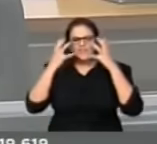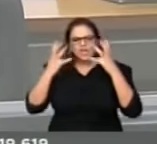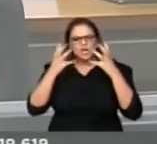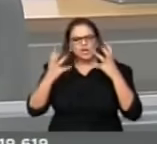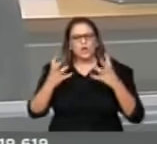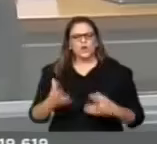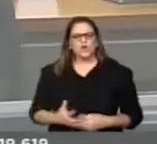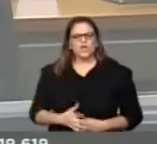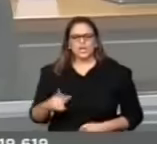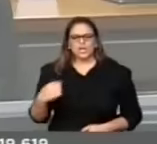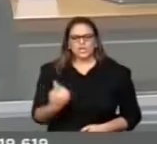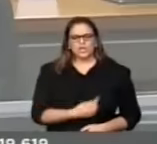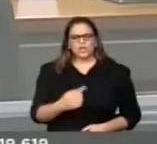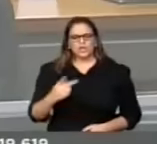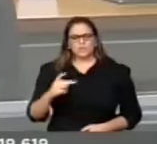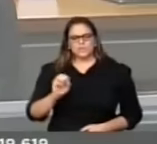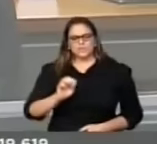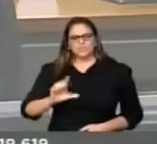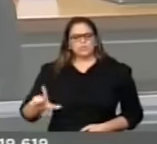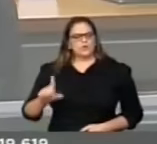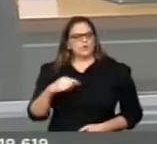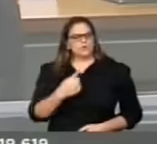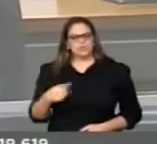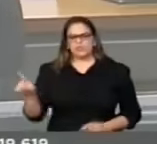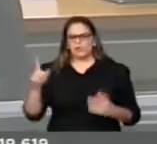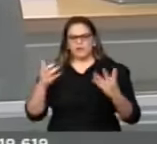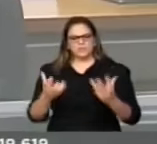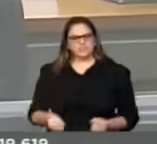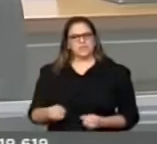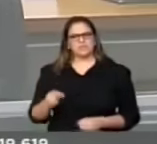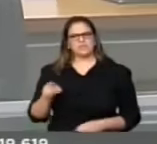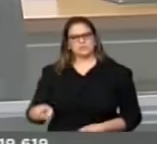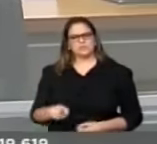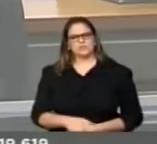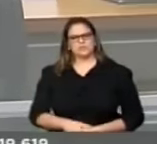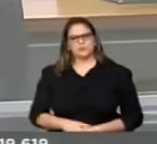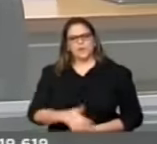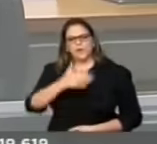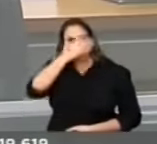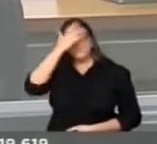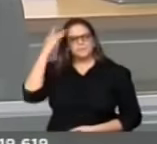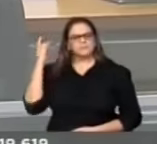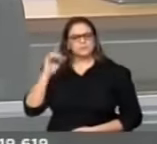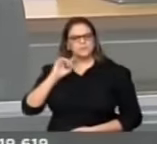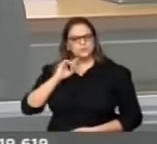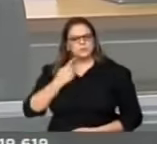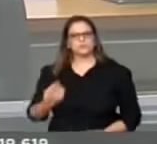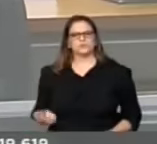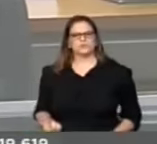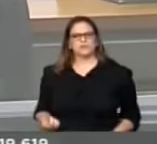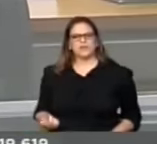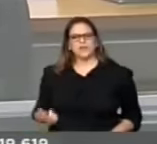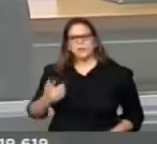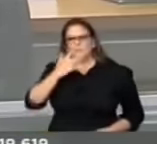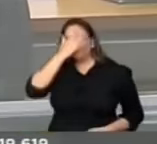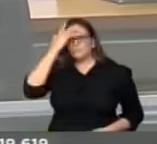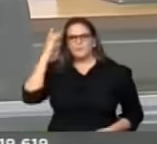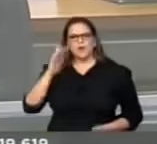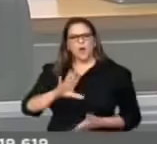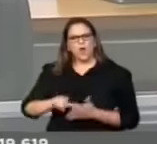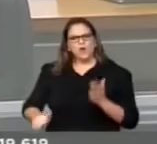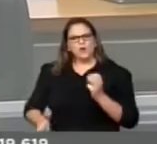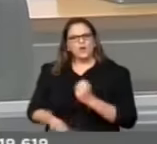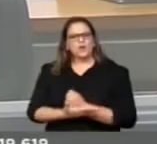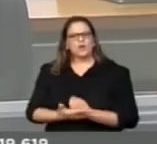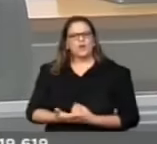Nós do PSOL não toleramos isso. Uma pessoa corrupta, e que o Supremo